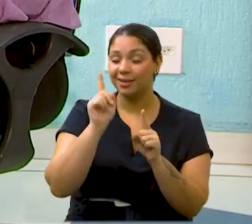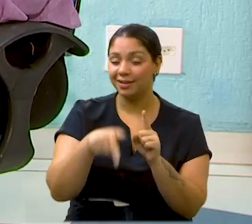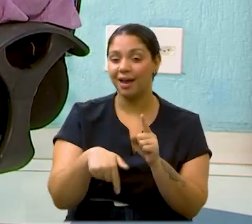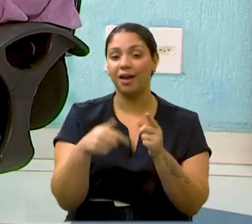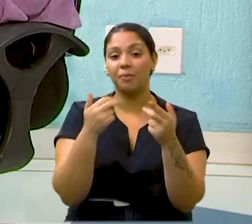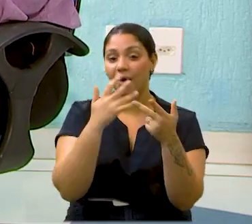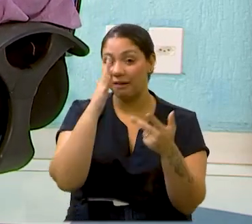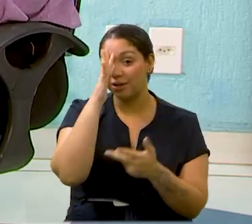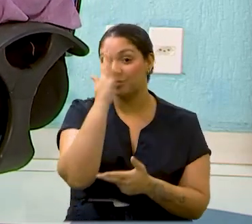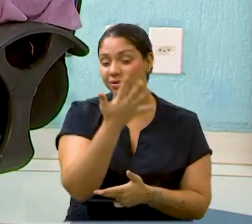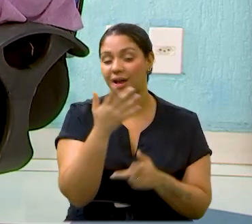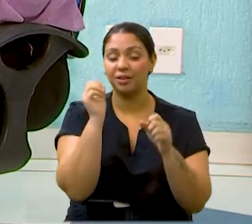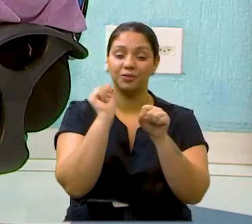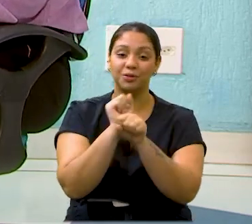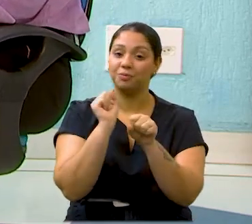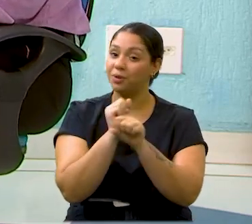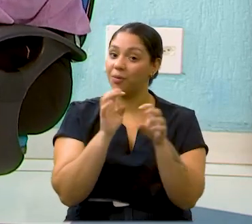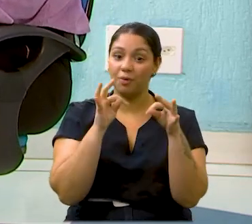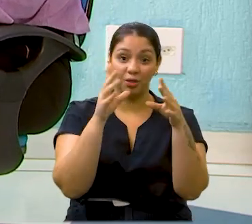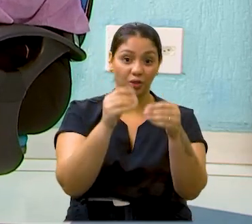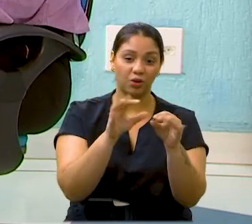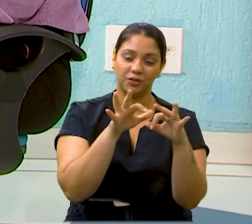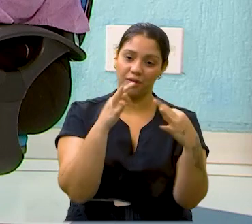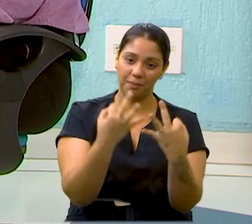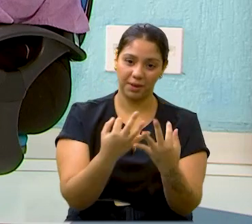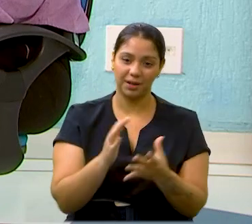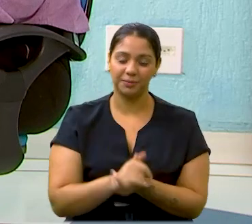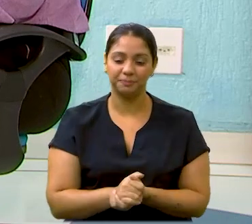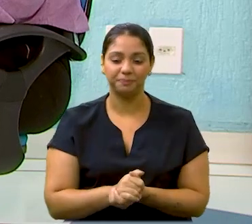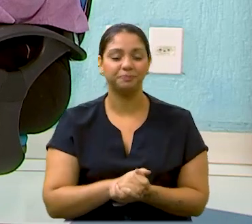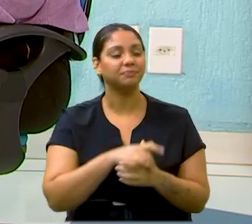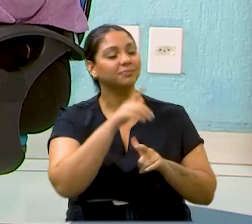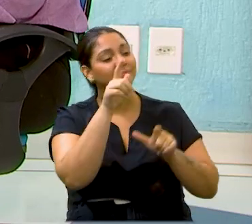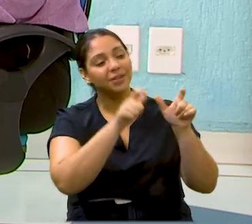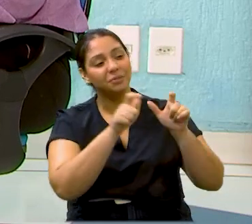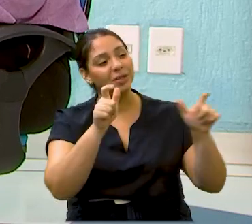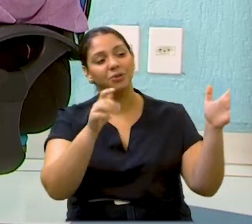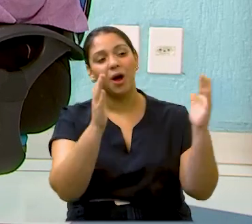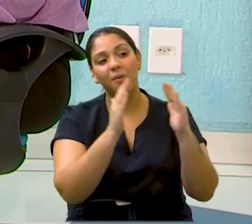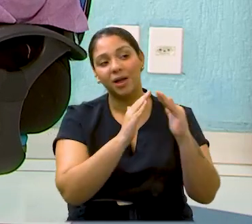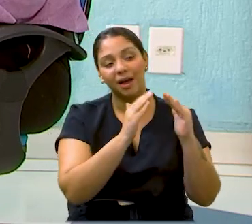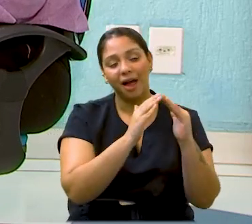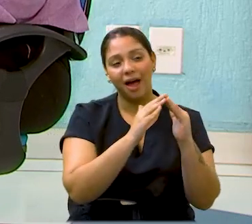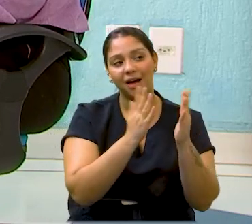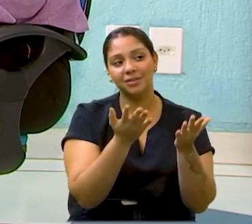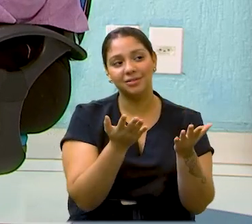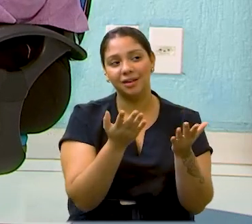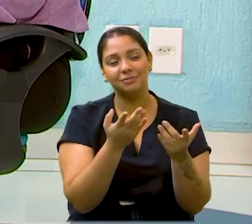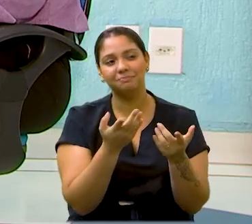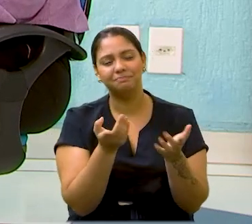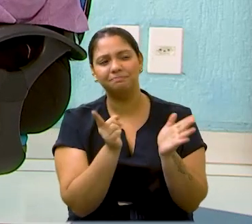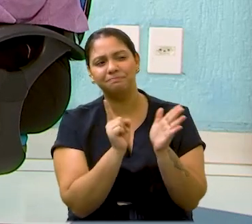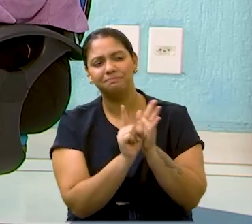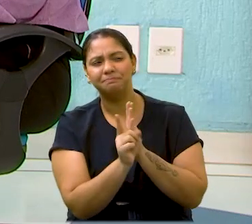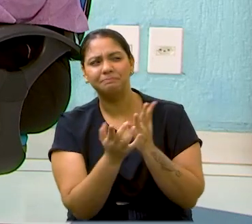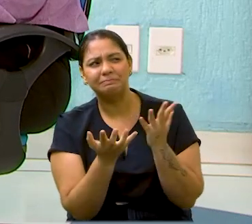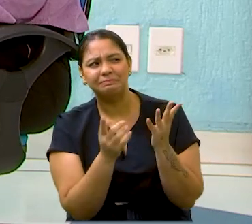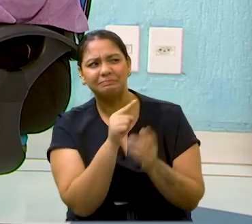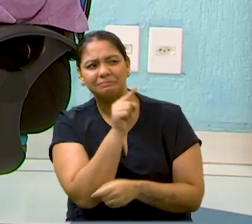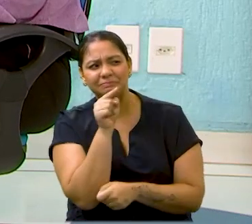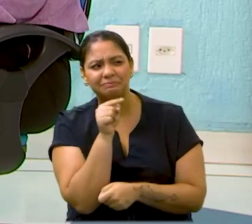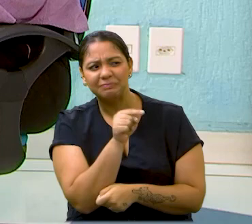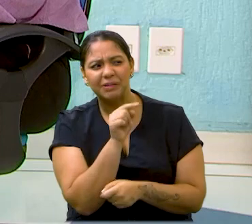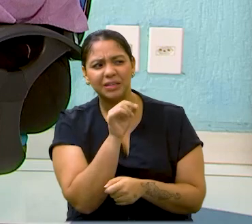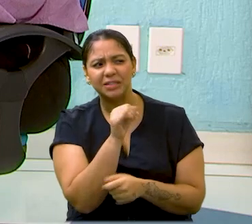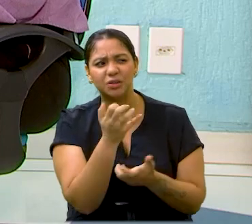retorno que esperamos ter em toda a família. Aí tá? O pessoal em casa certamente está perguntando, mas e aí, se eu